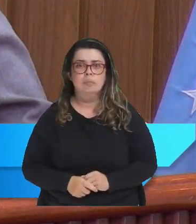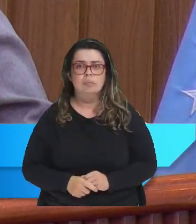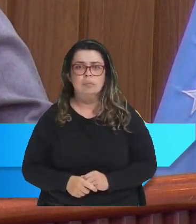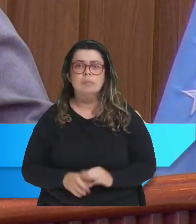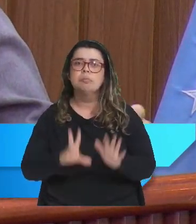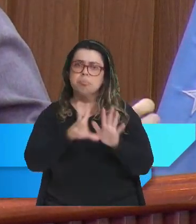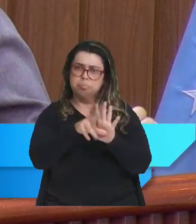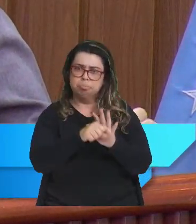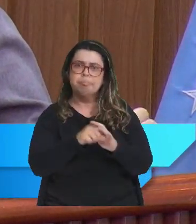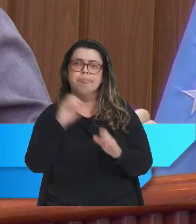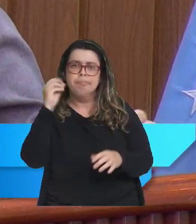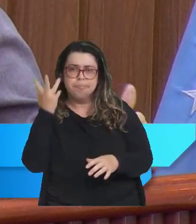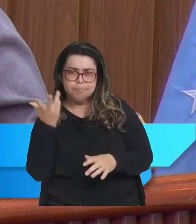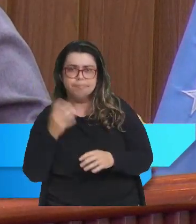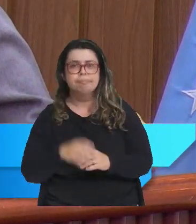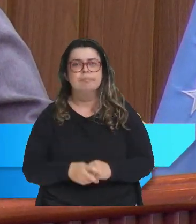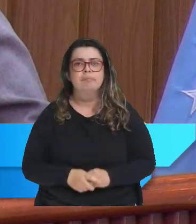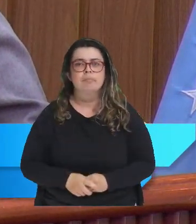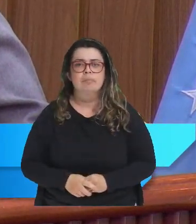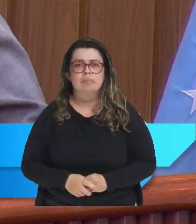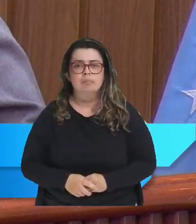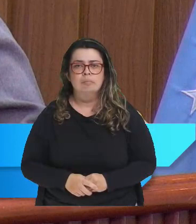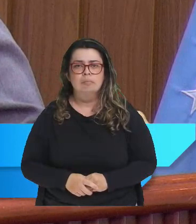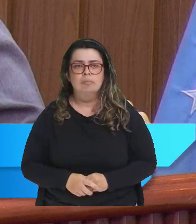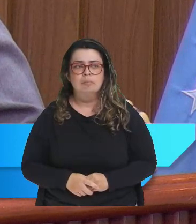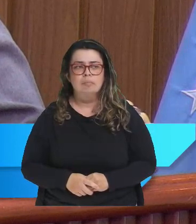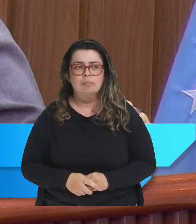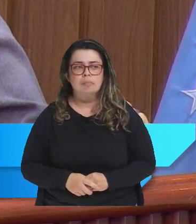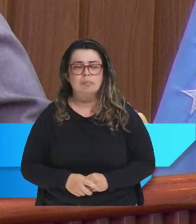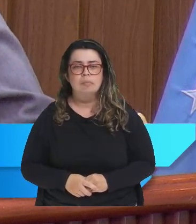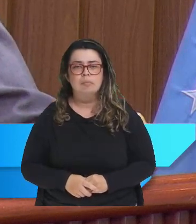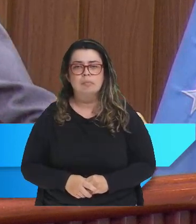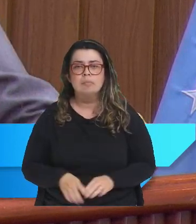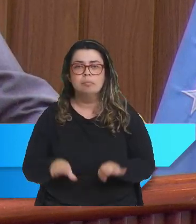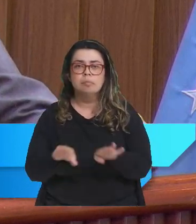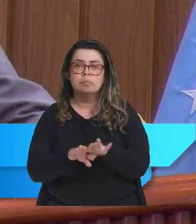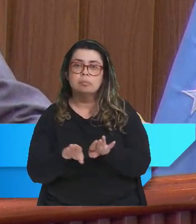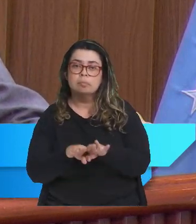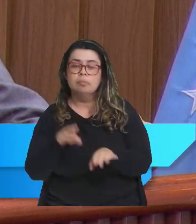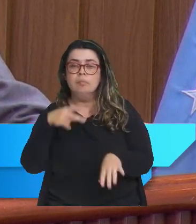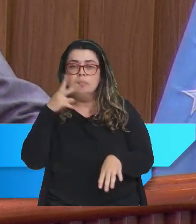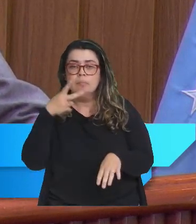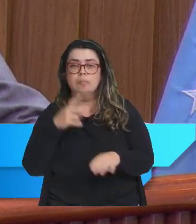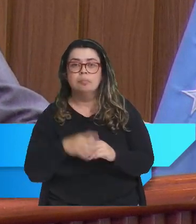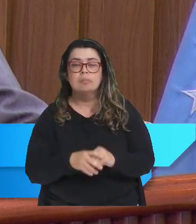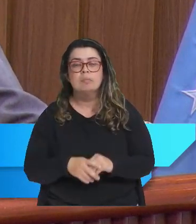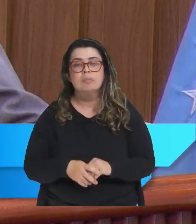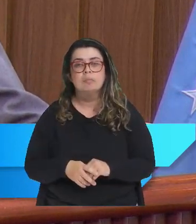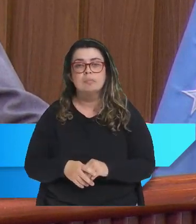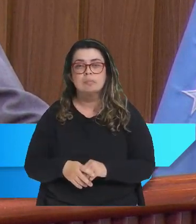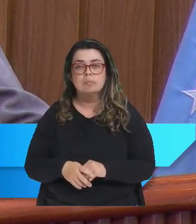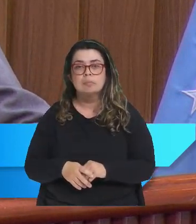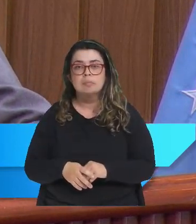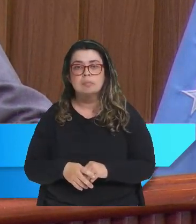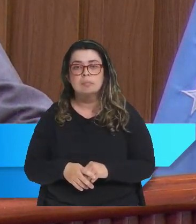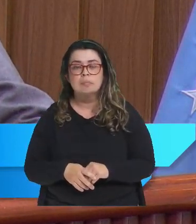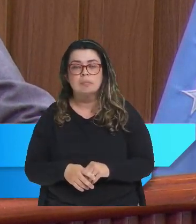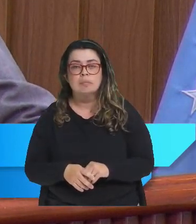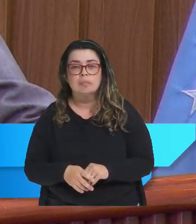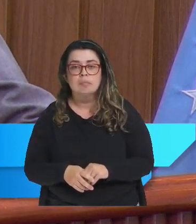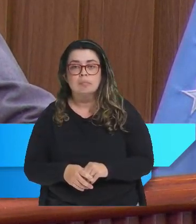nós gostaríamos de fazer consideração ao requerimento sobre a segurança do Parque